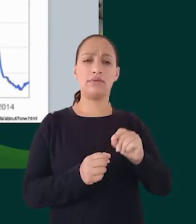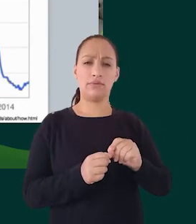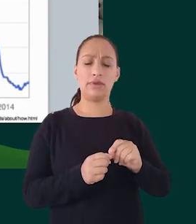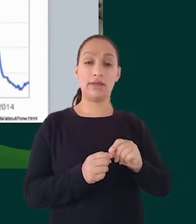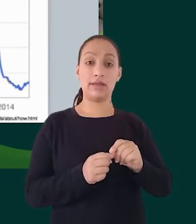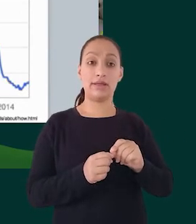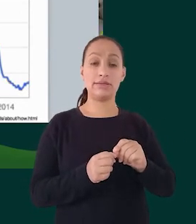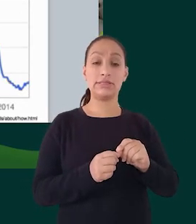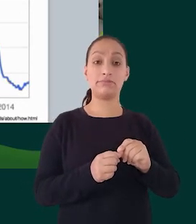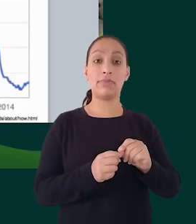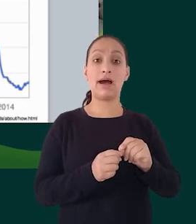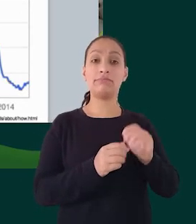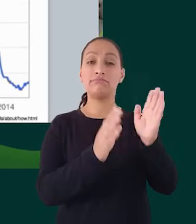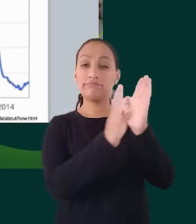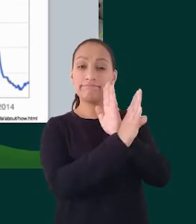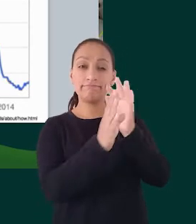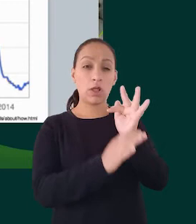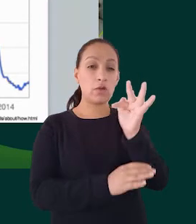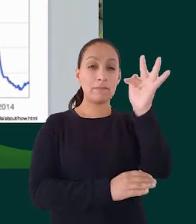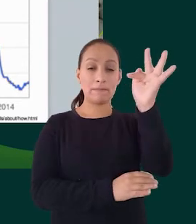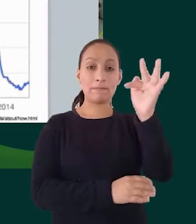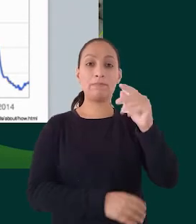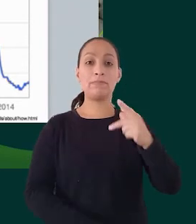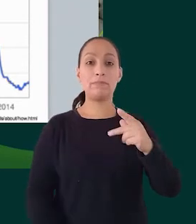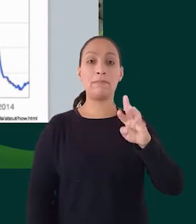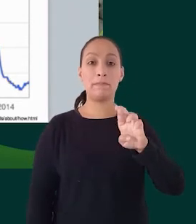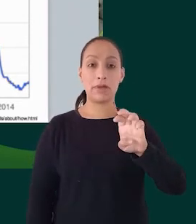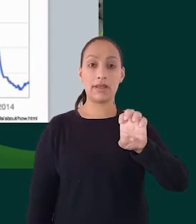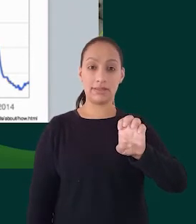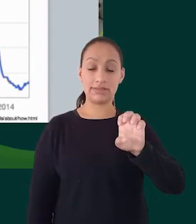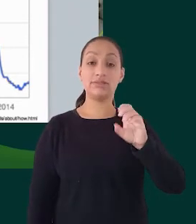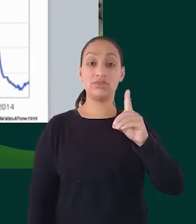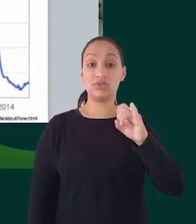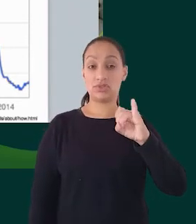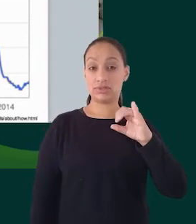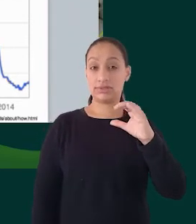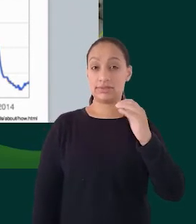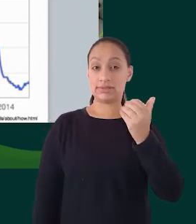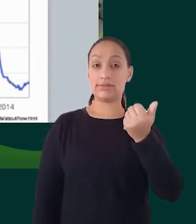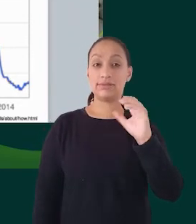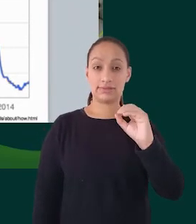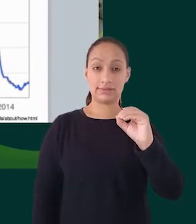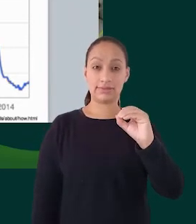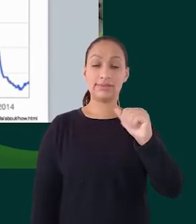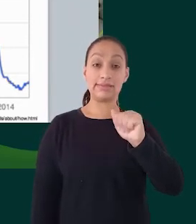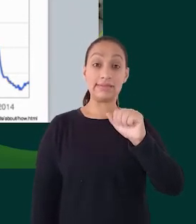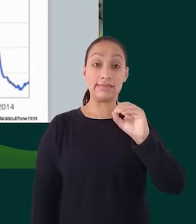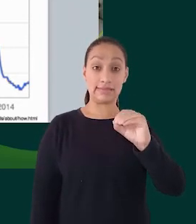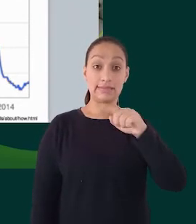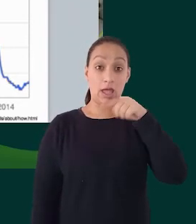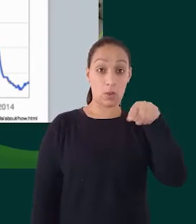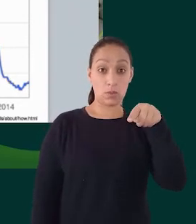uma predição muito assertiva, né, das pessoas